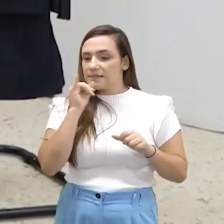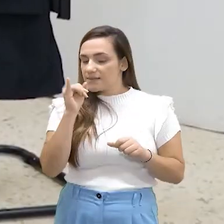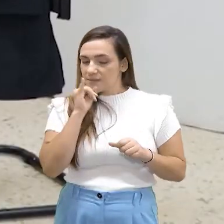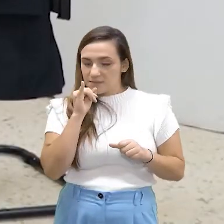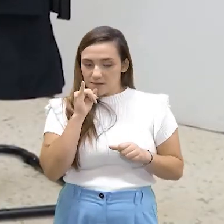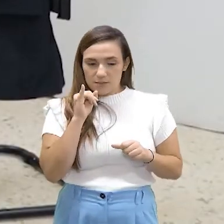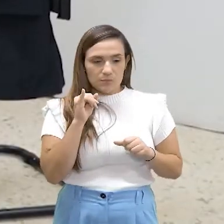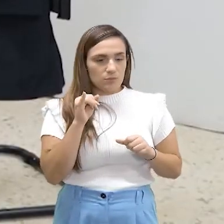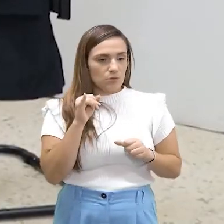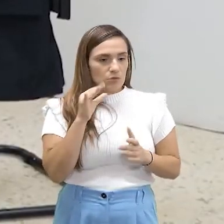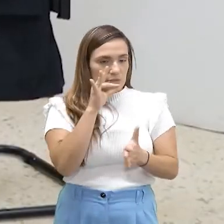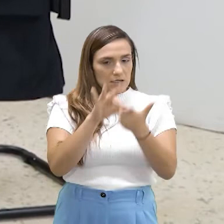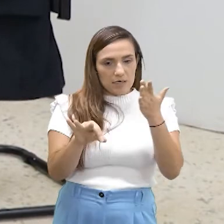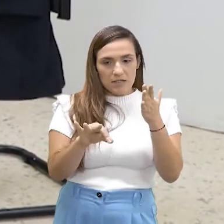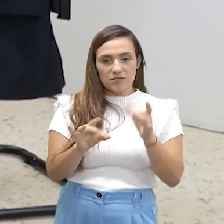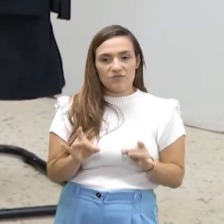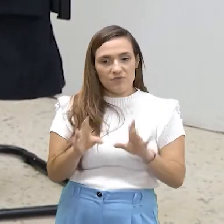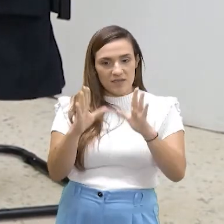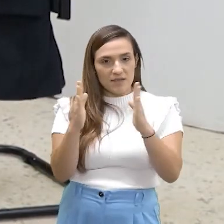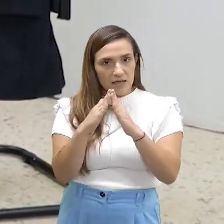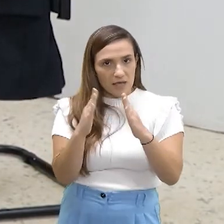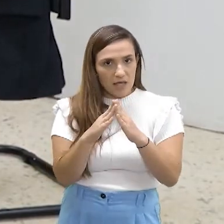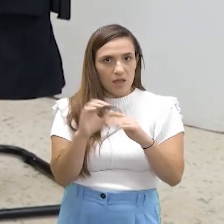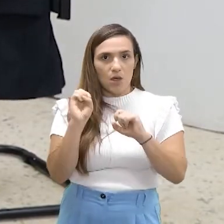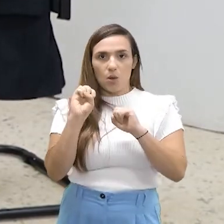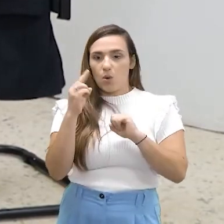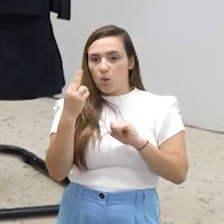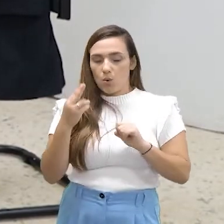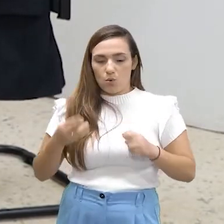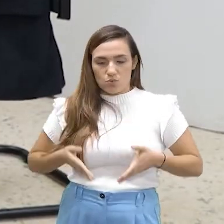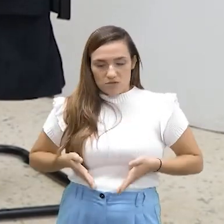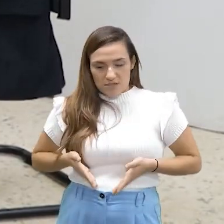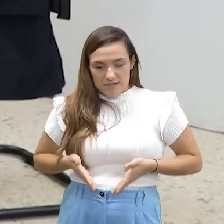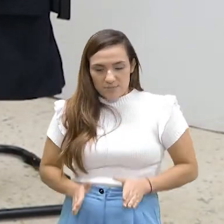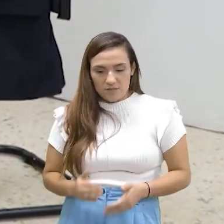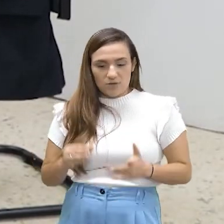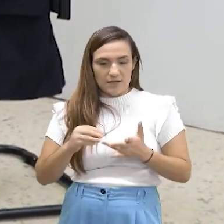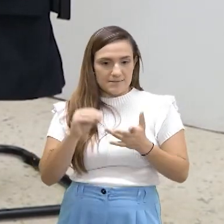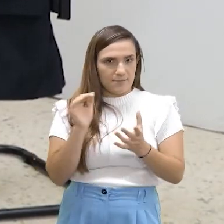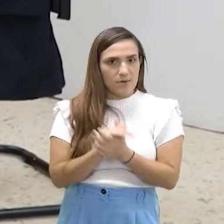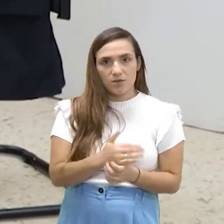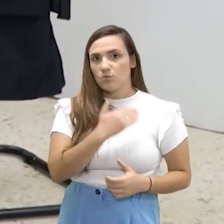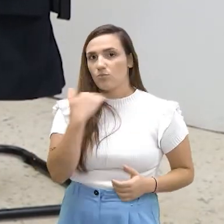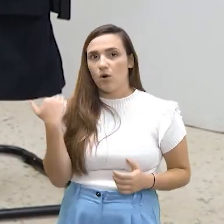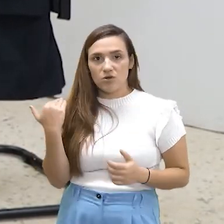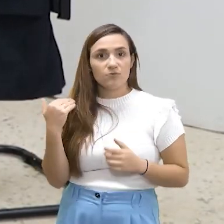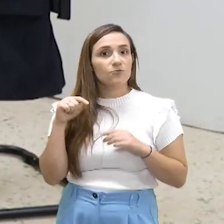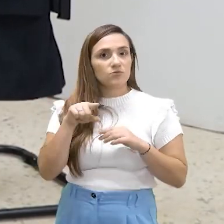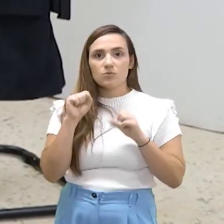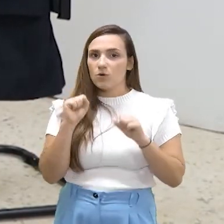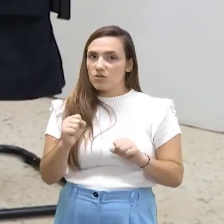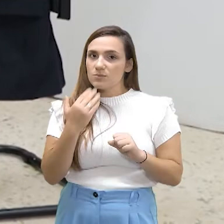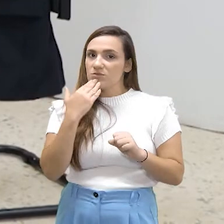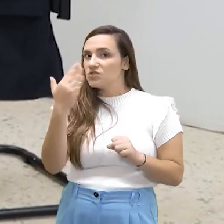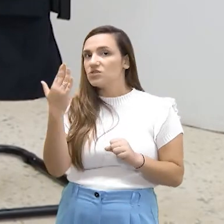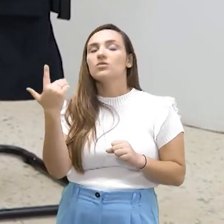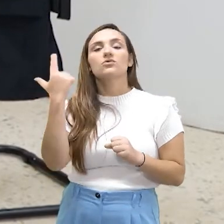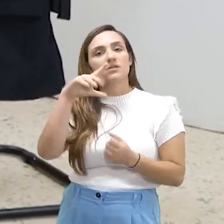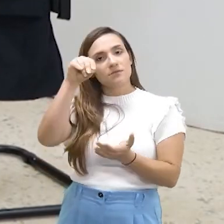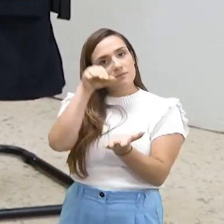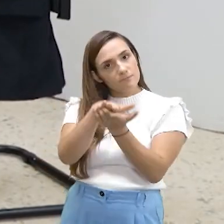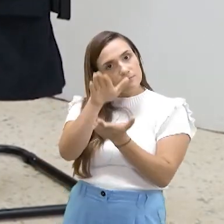ou seja, certidões de registro de imóveis, certidão de casamento, óbito, nascimento, tudo solicitado